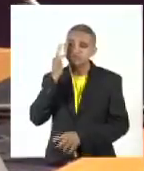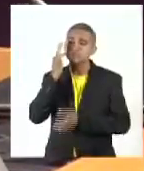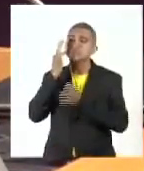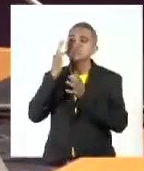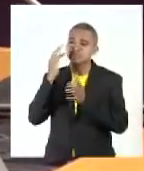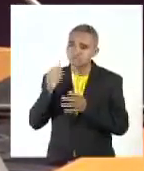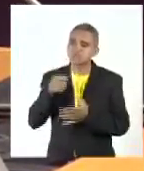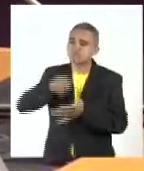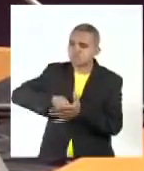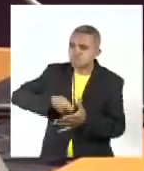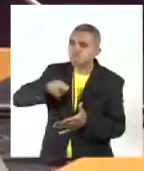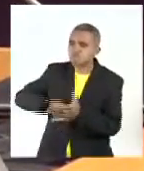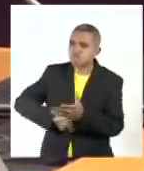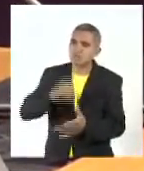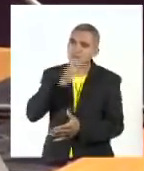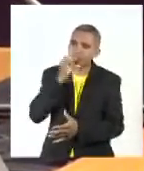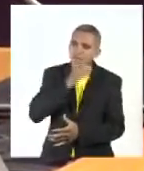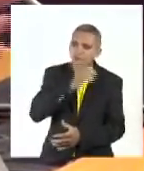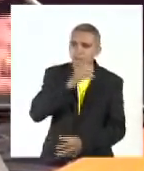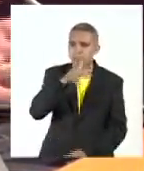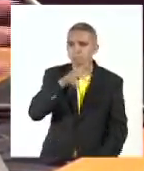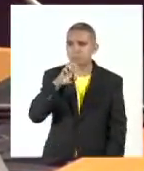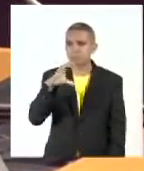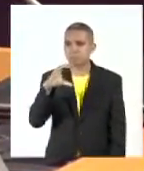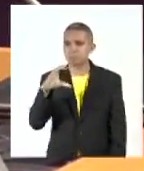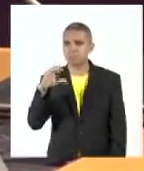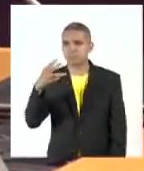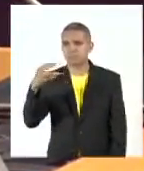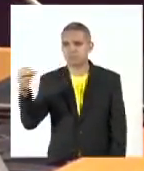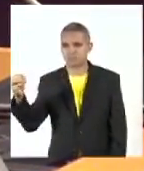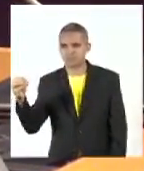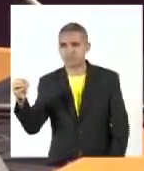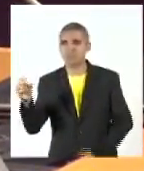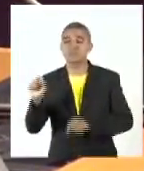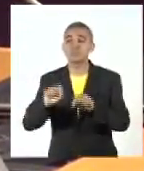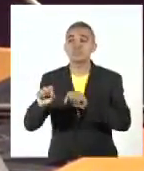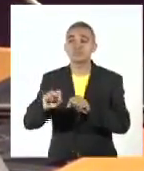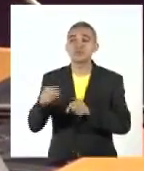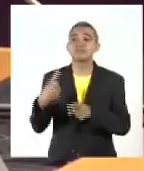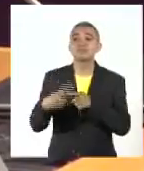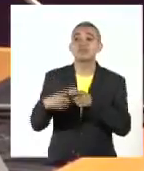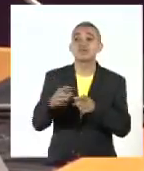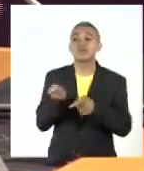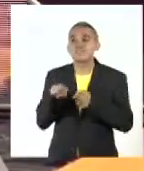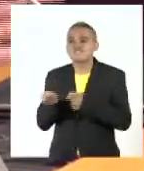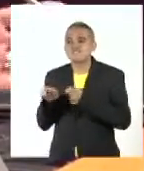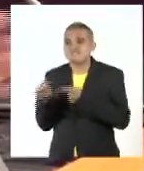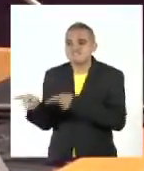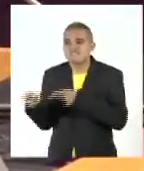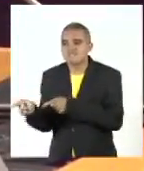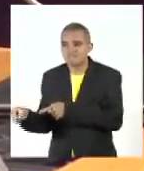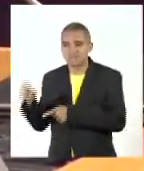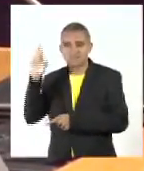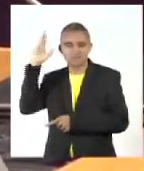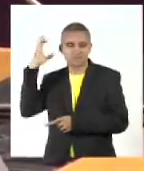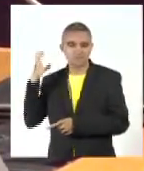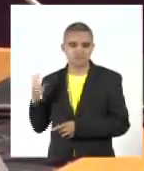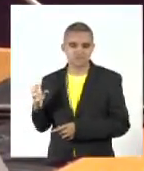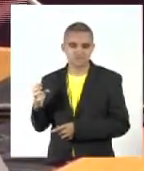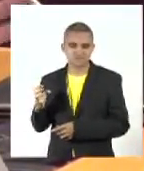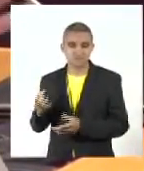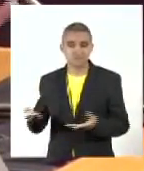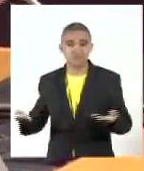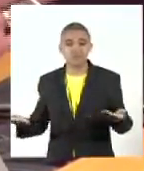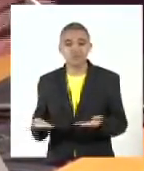PEC 300. Tudo isso para desgastar a época a governadora Rosiana. E hoje o governador, ele